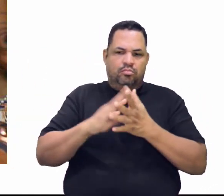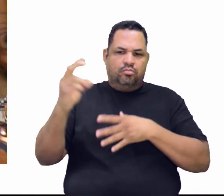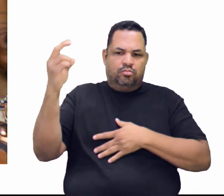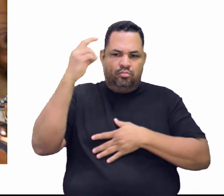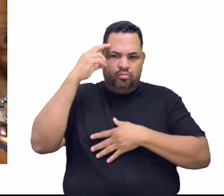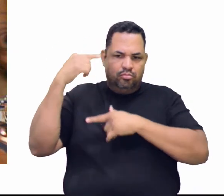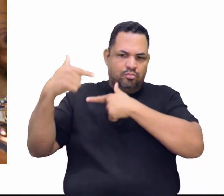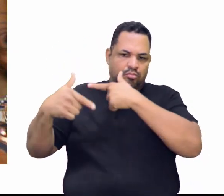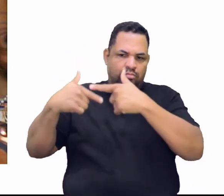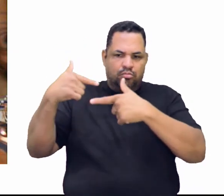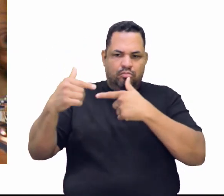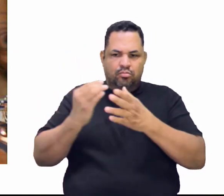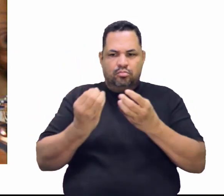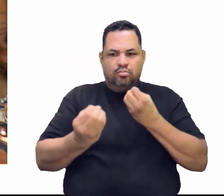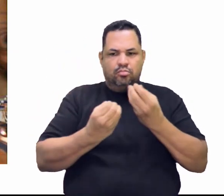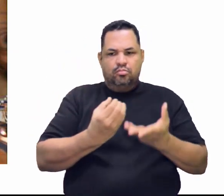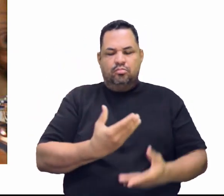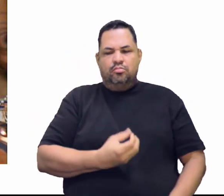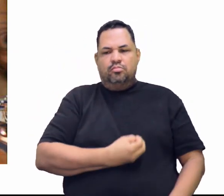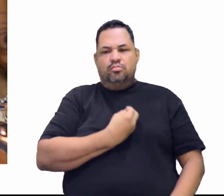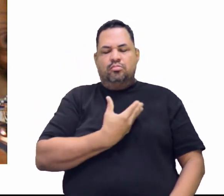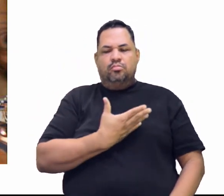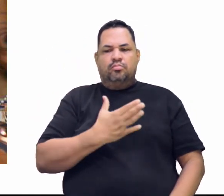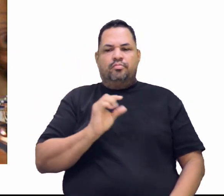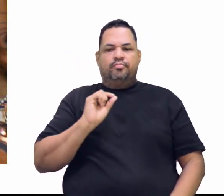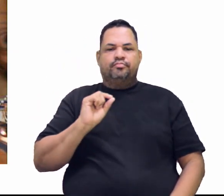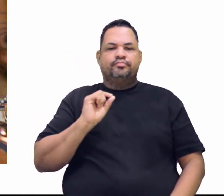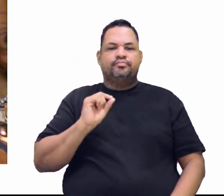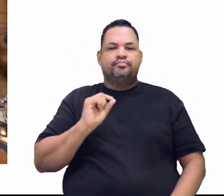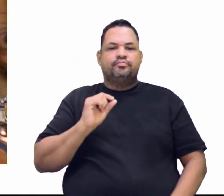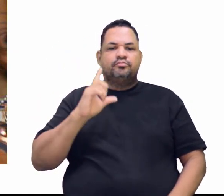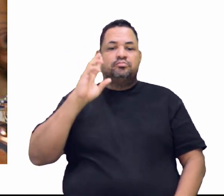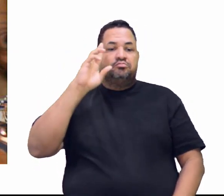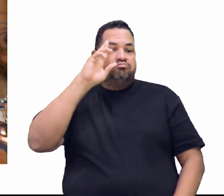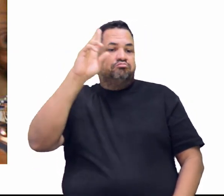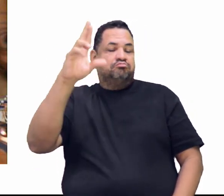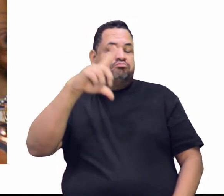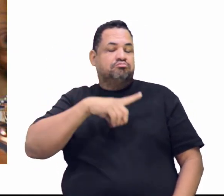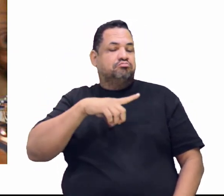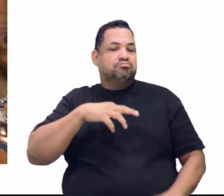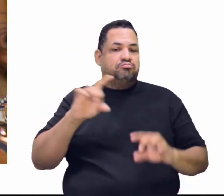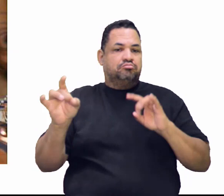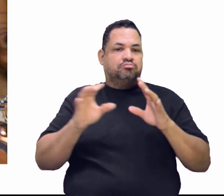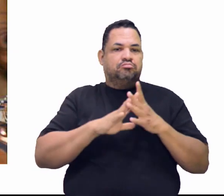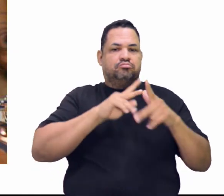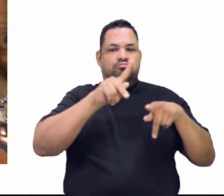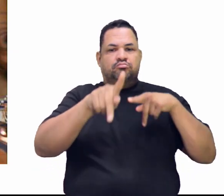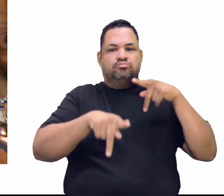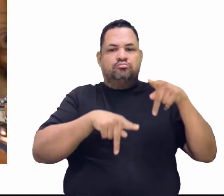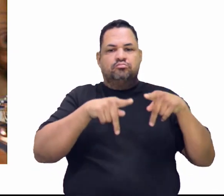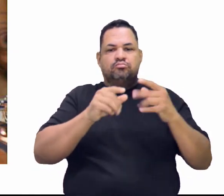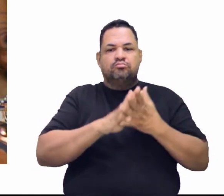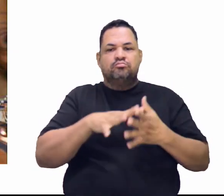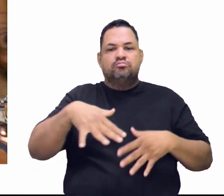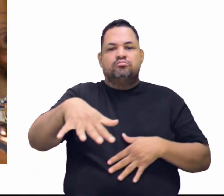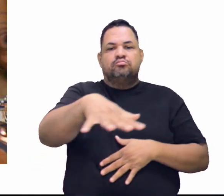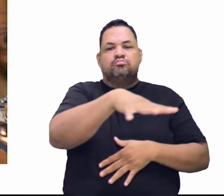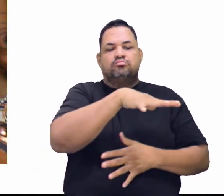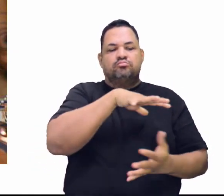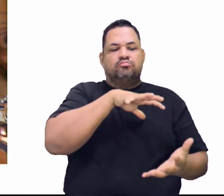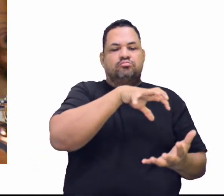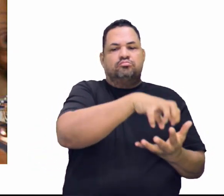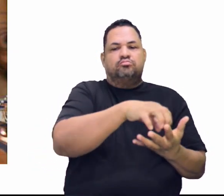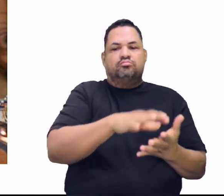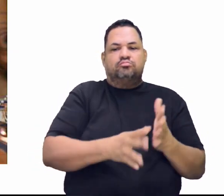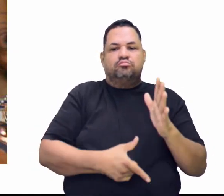tradição, o seu modo de viver, a sua liderança. Os povos indígenas, eles ocuparam a